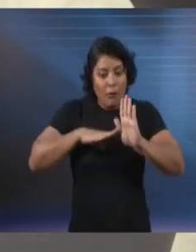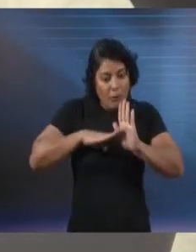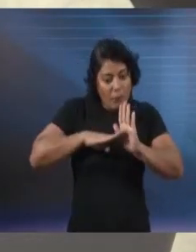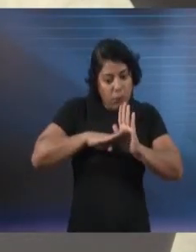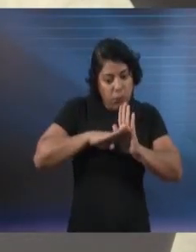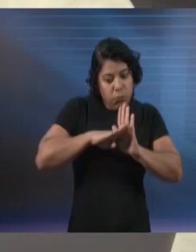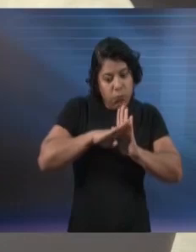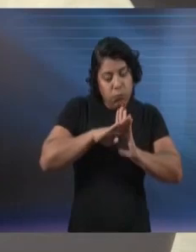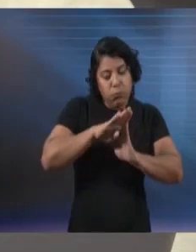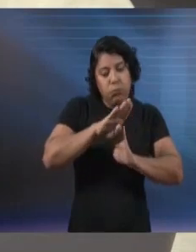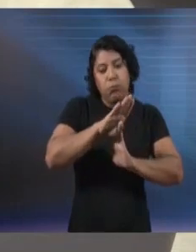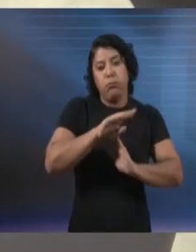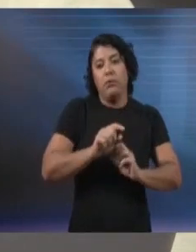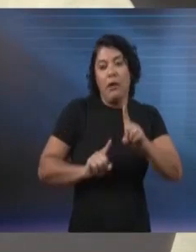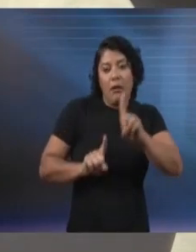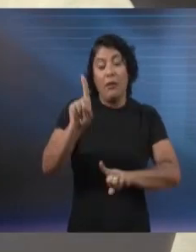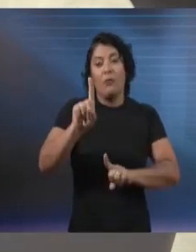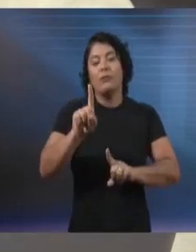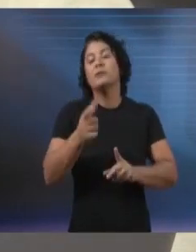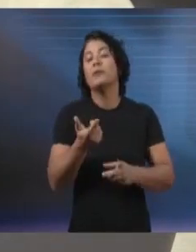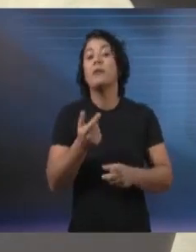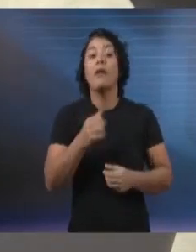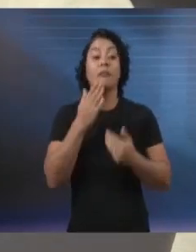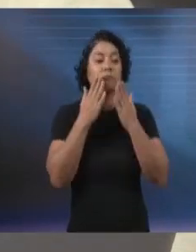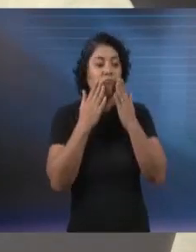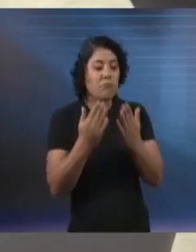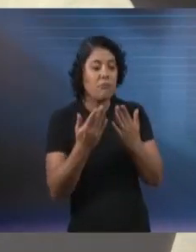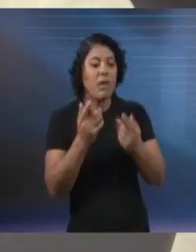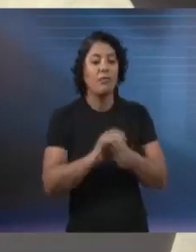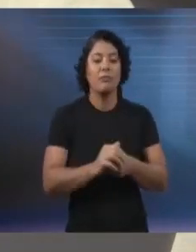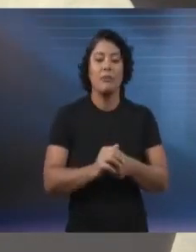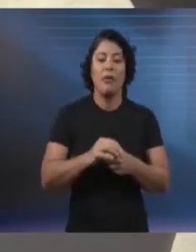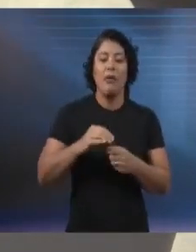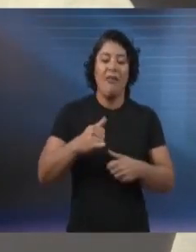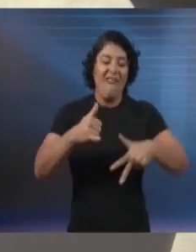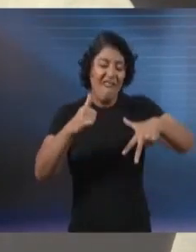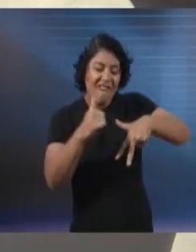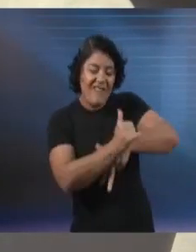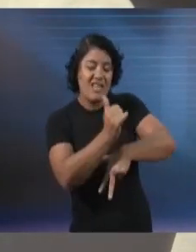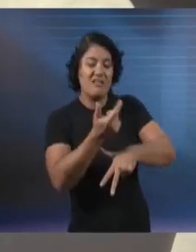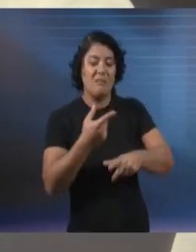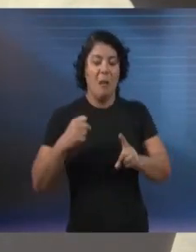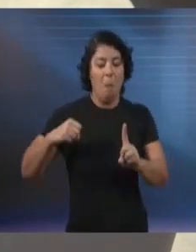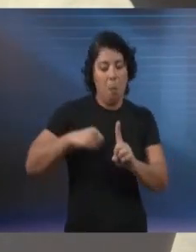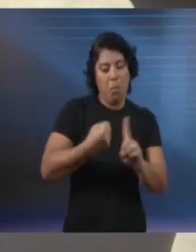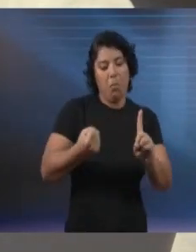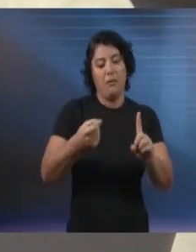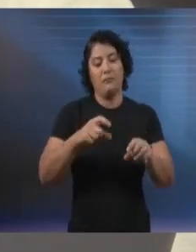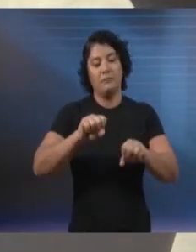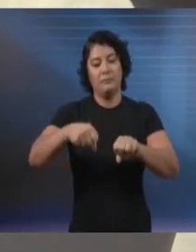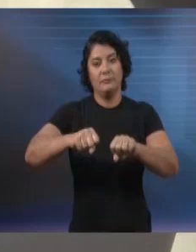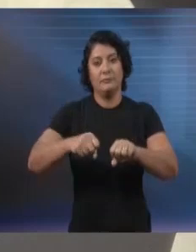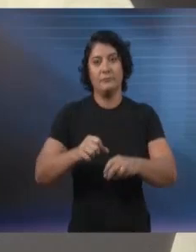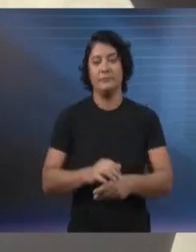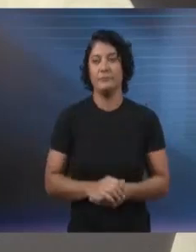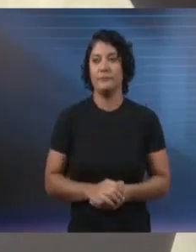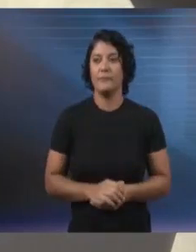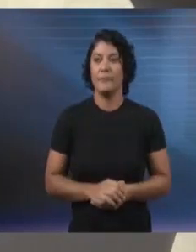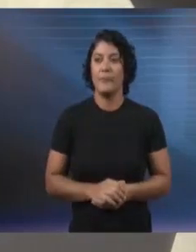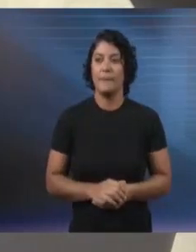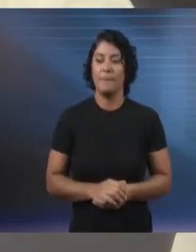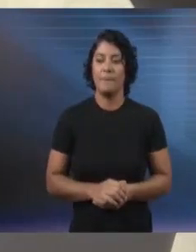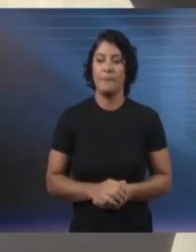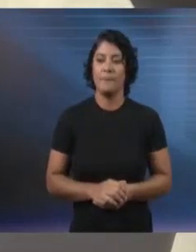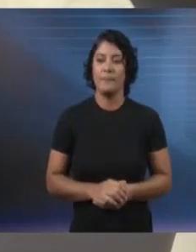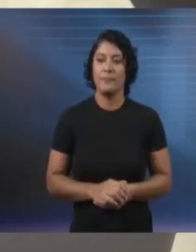de atendimentos a vítimas de acidente de motocicleta no Hospital Valfredo Gugel, a principal